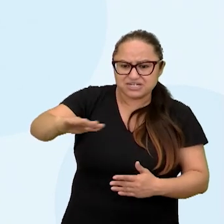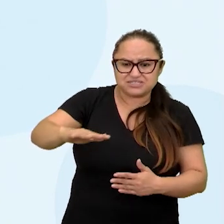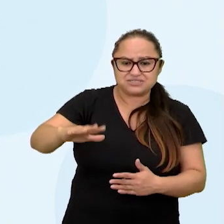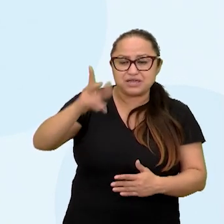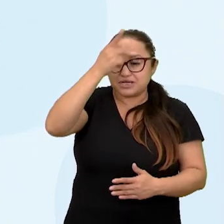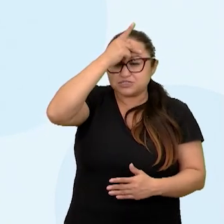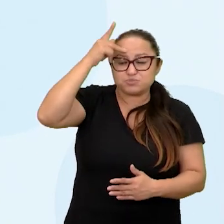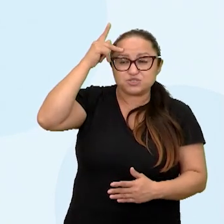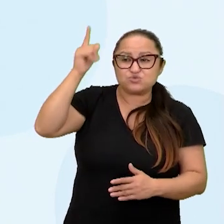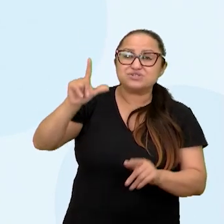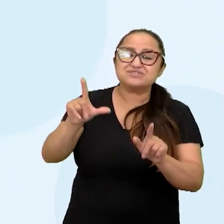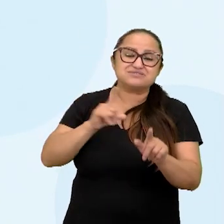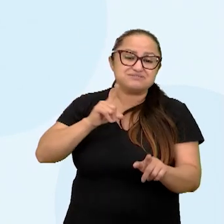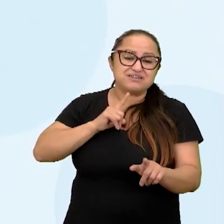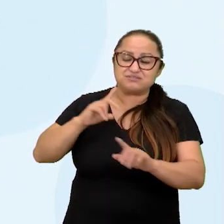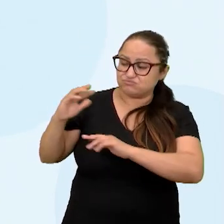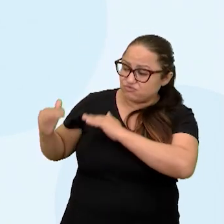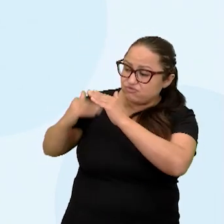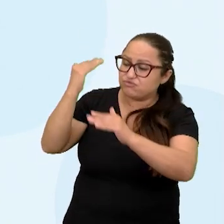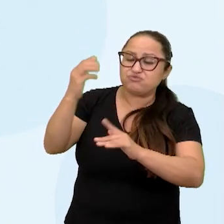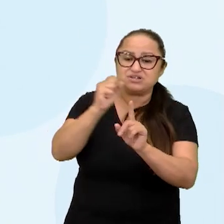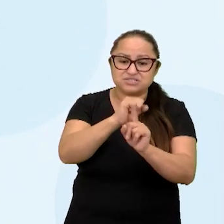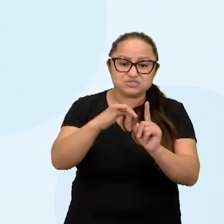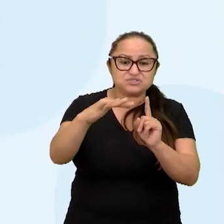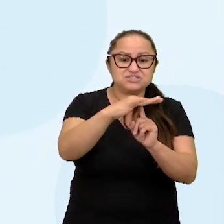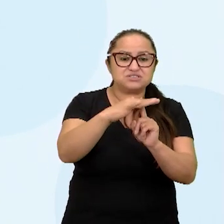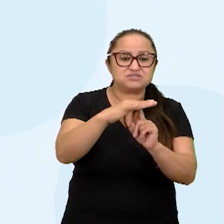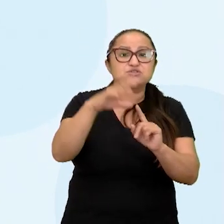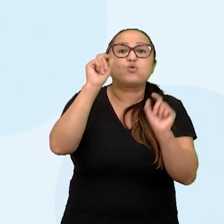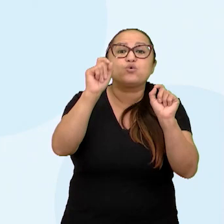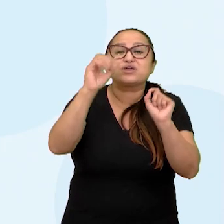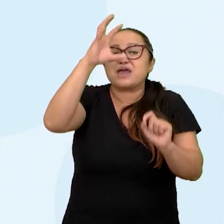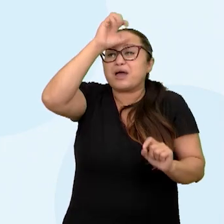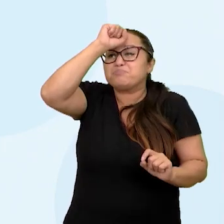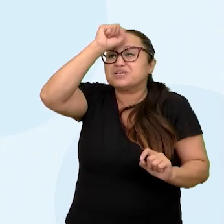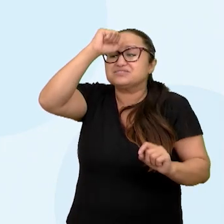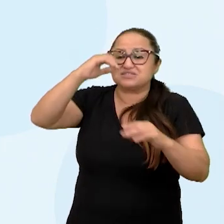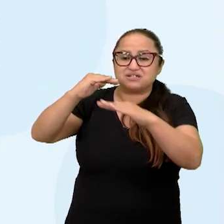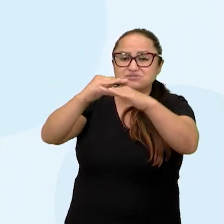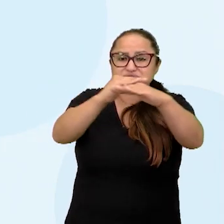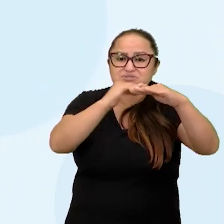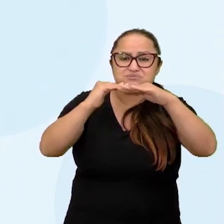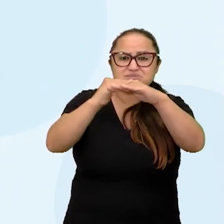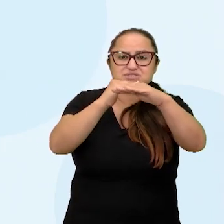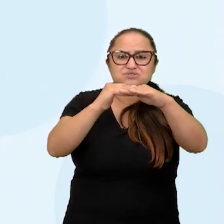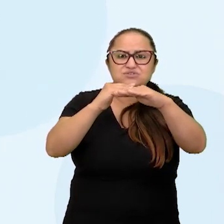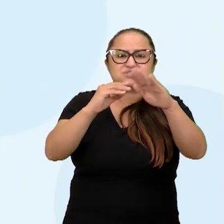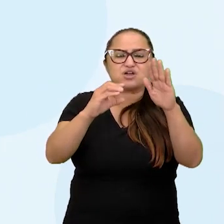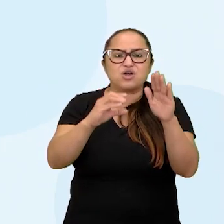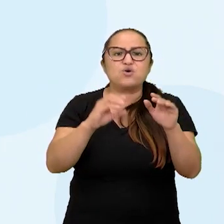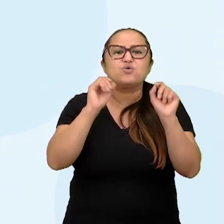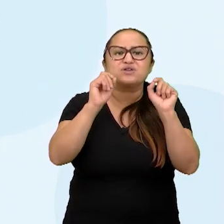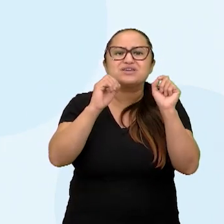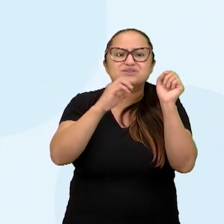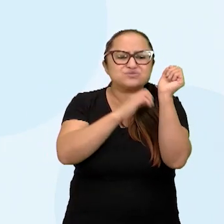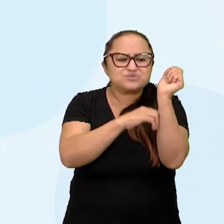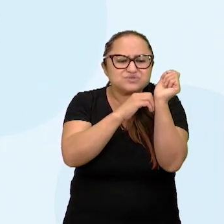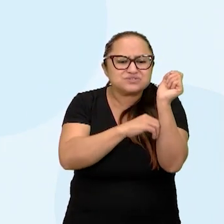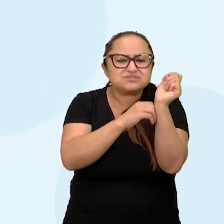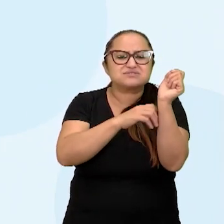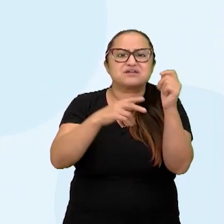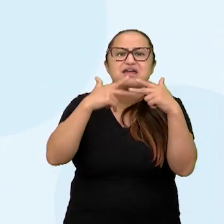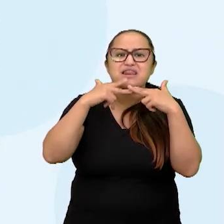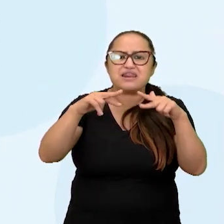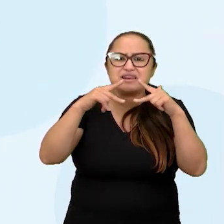por vários processos. A socialização, que é o aprendizado desses padrões, desses códigos, dessas normas, como a língua, como